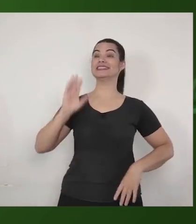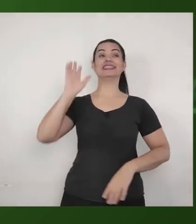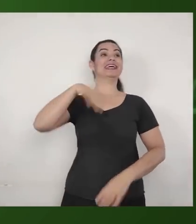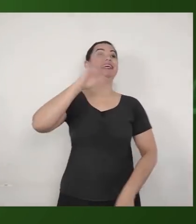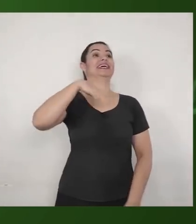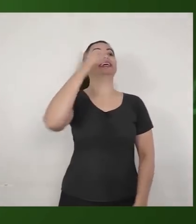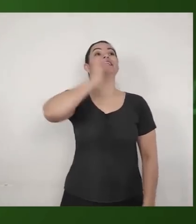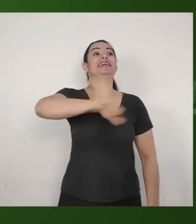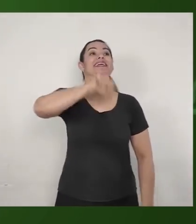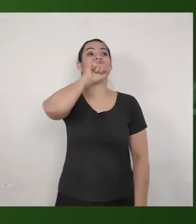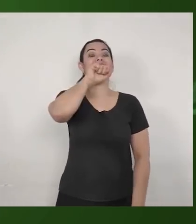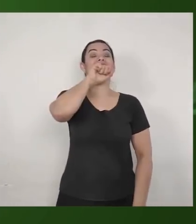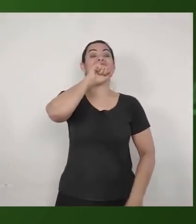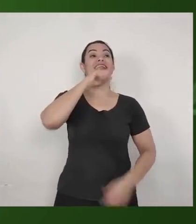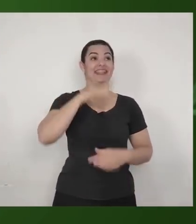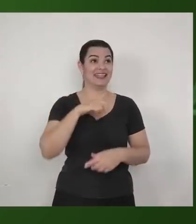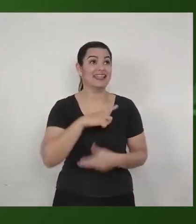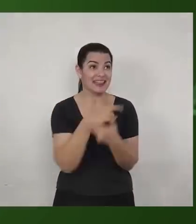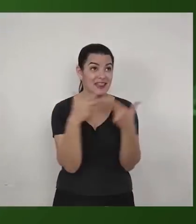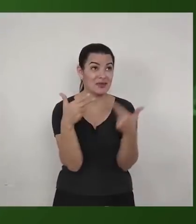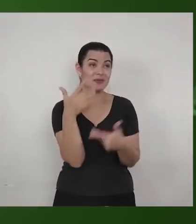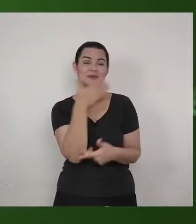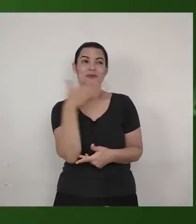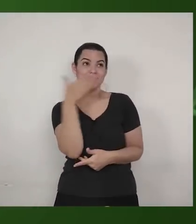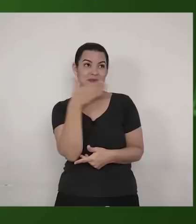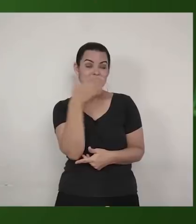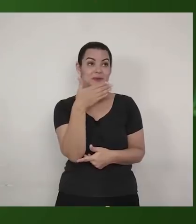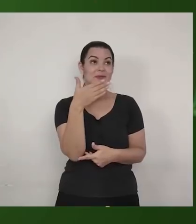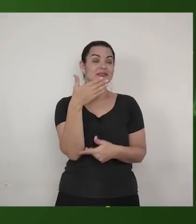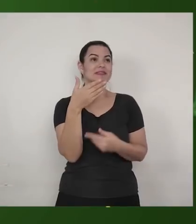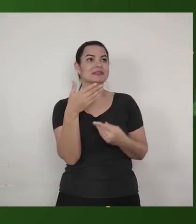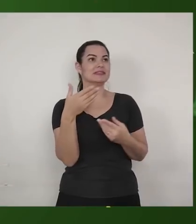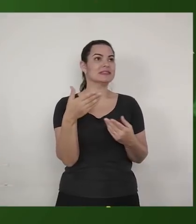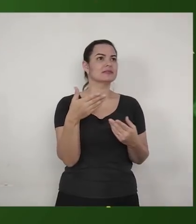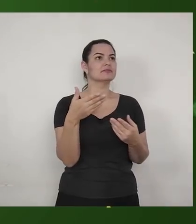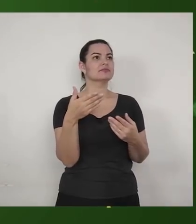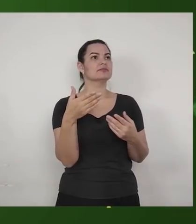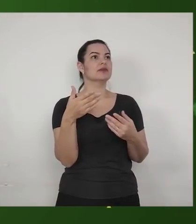Mãe, tem alguma coisa doce para...